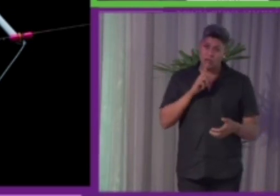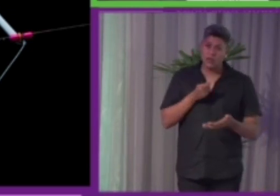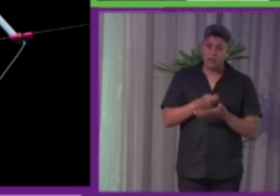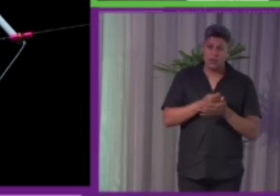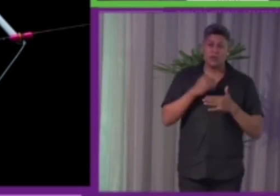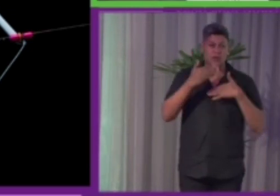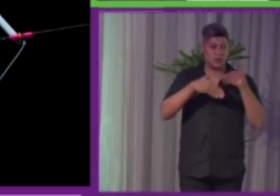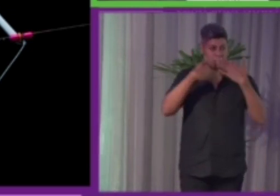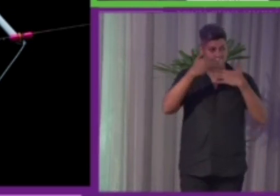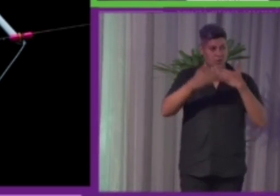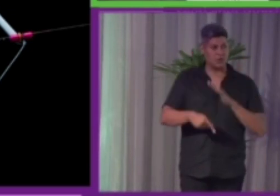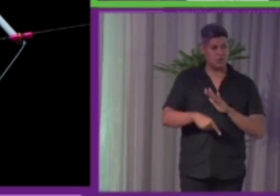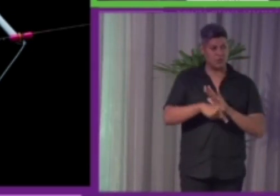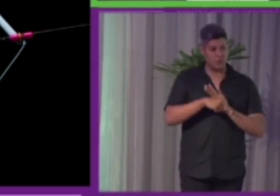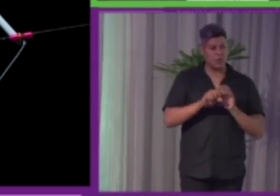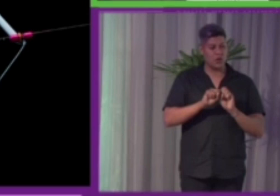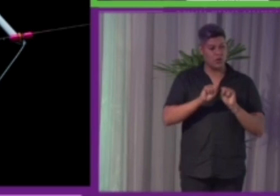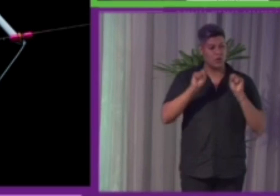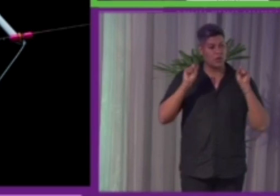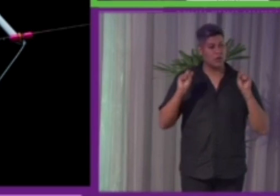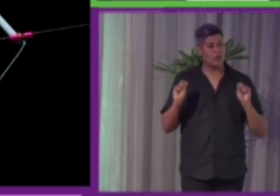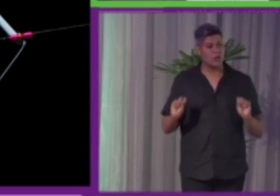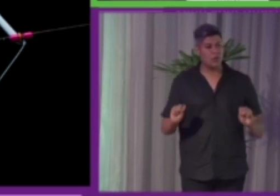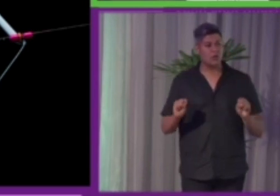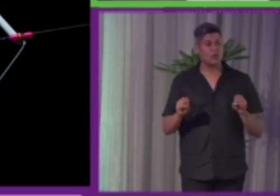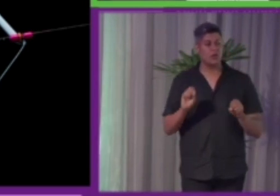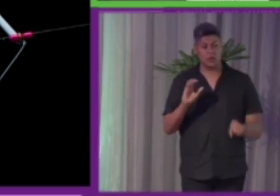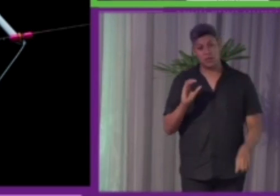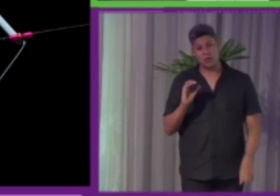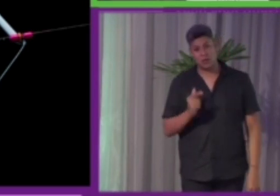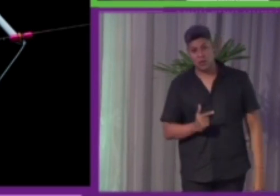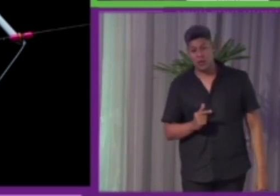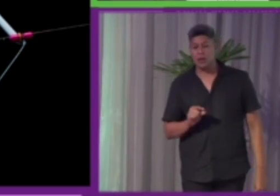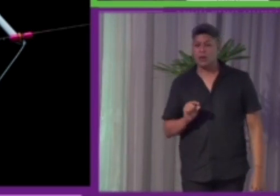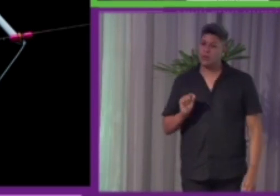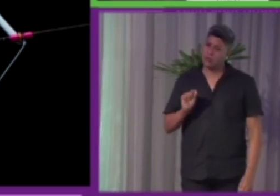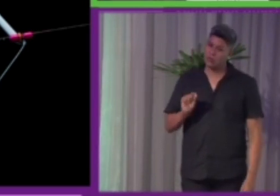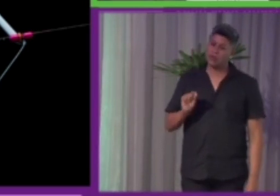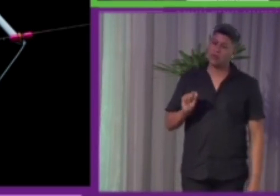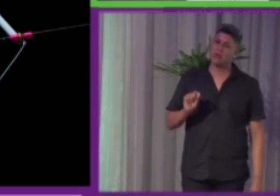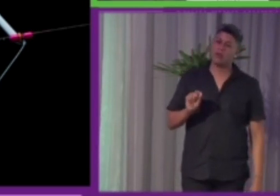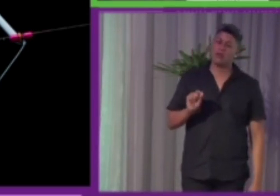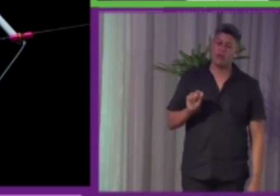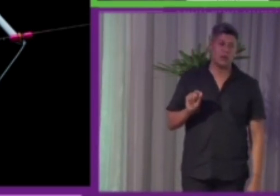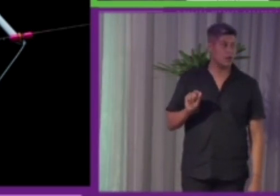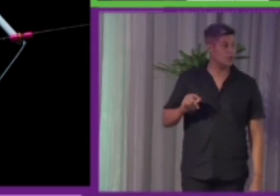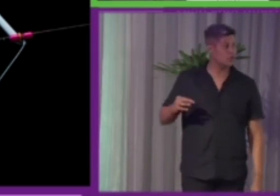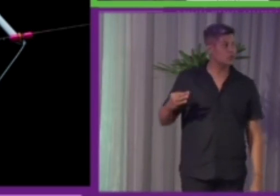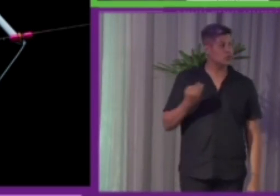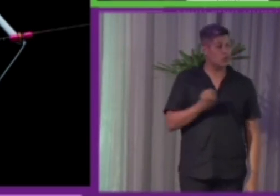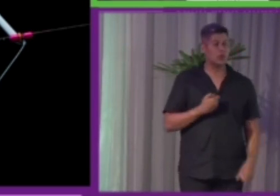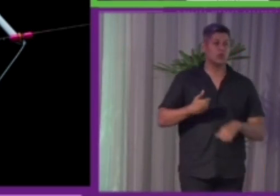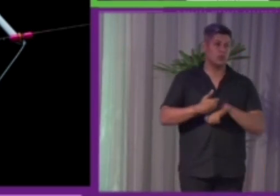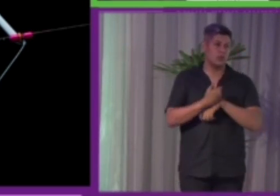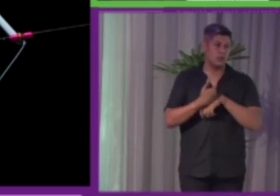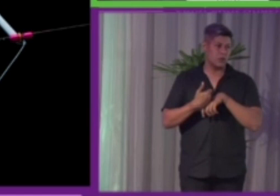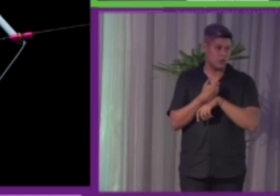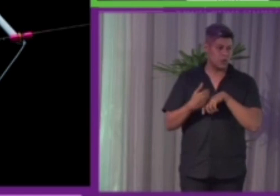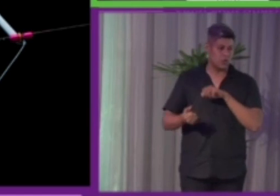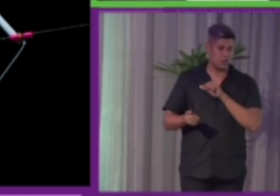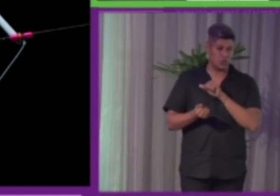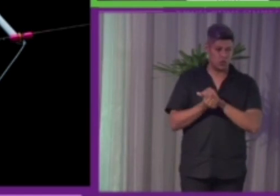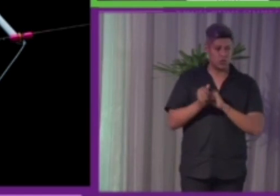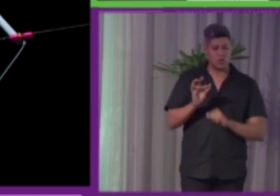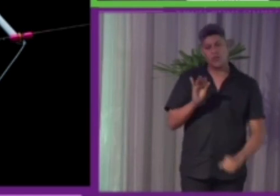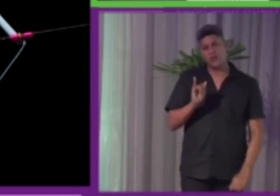desenvolver o nosso próprio sistema. E, claro, que nada disso seria possível se todos os profissionais que lidam com a fibrose